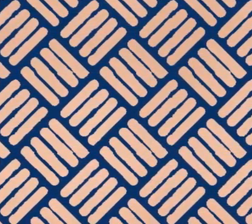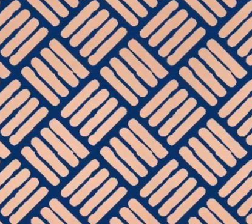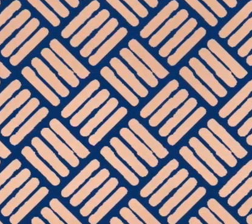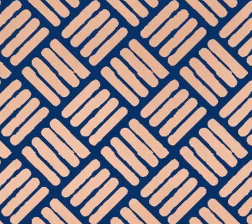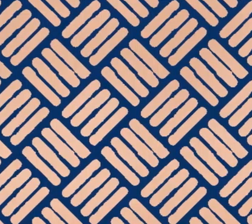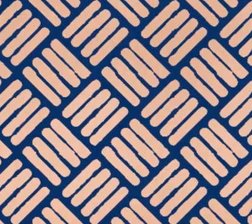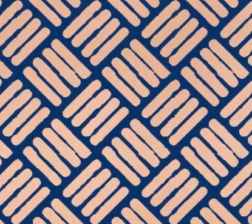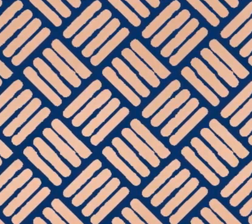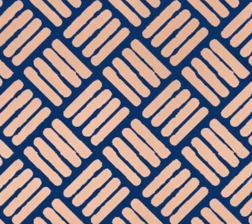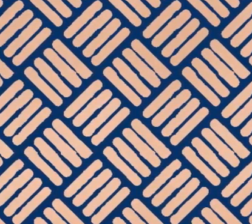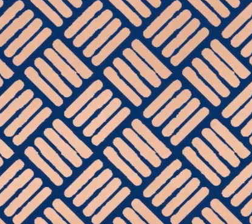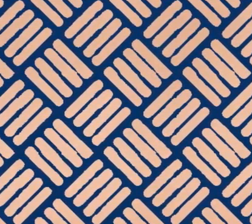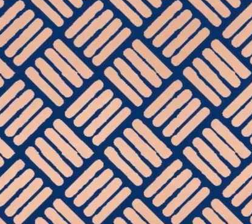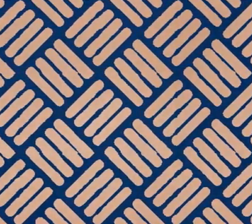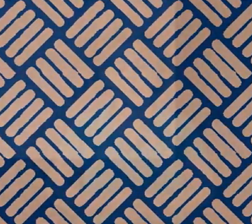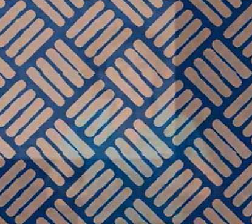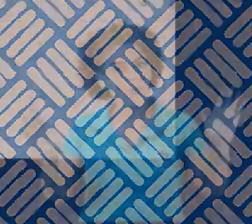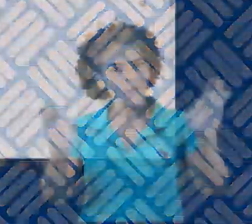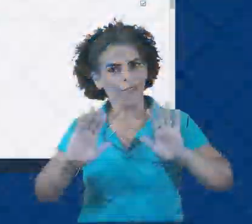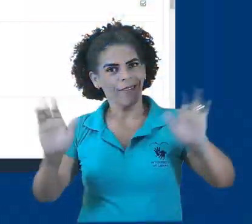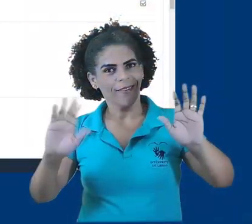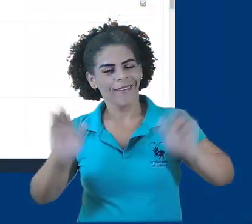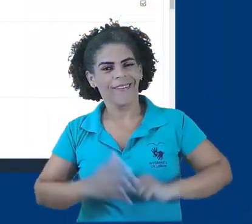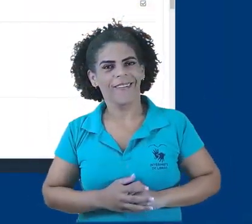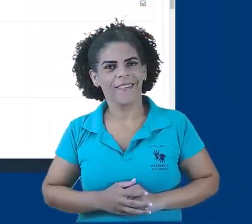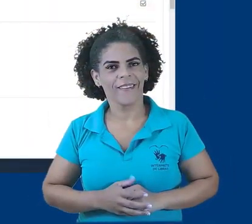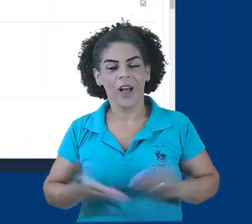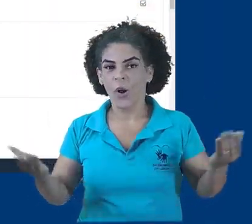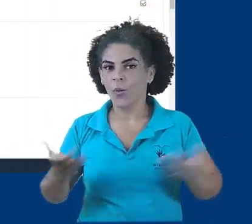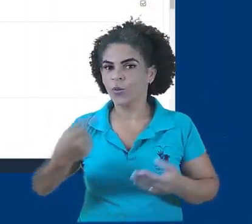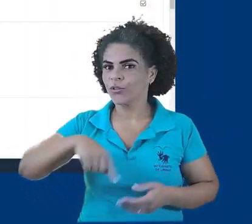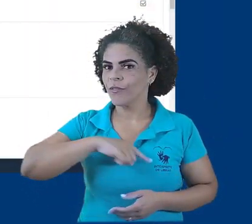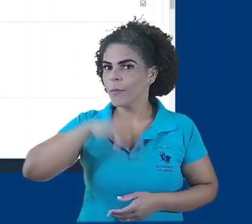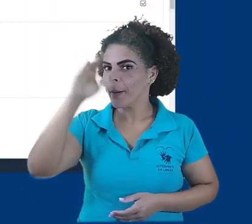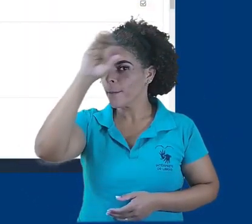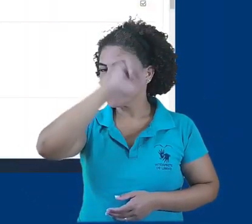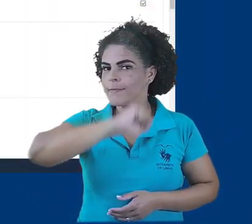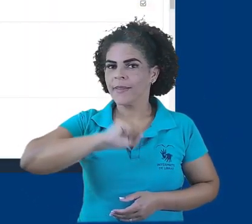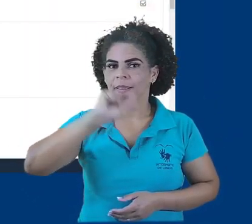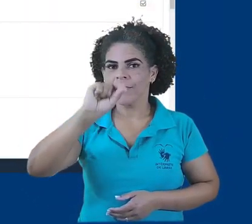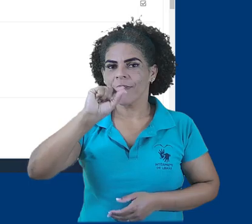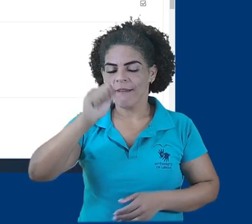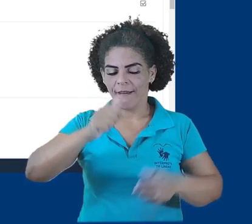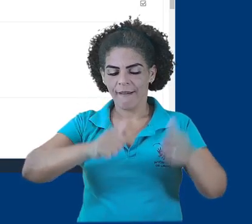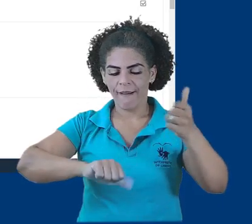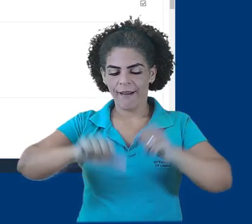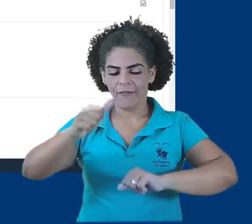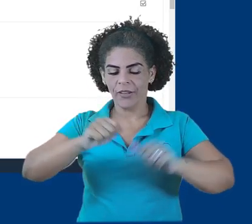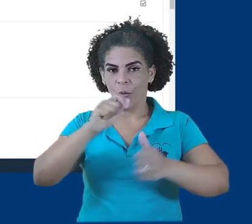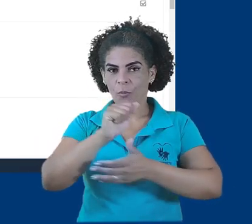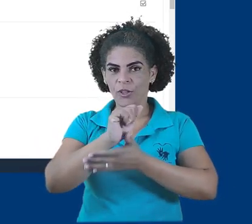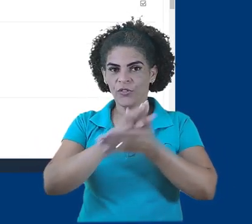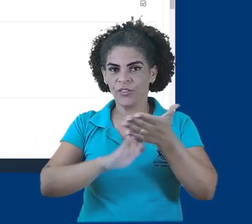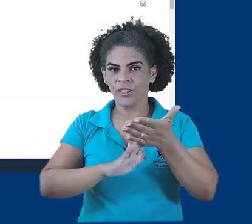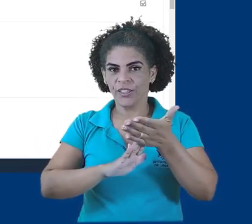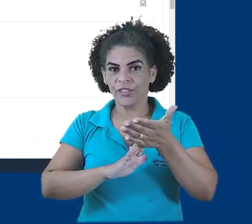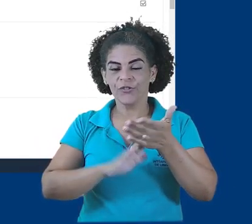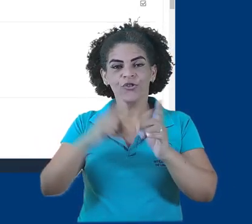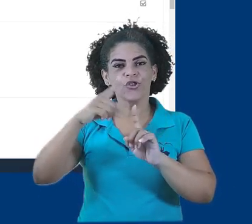aí Olá hoje vamos aprender a avaliar uma